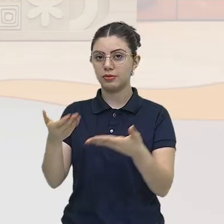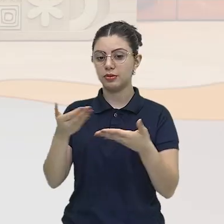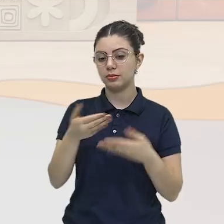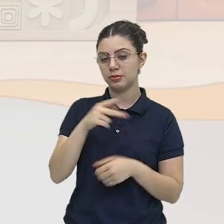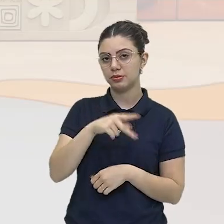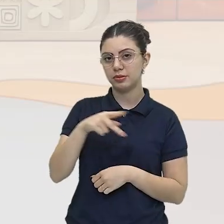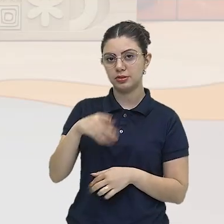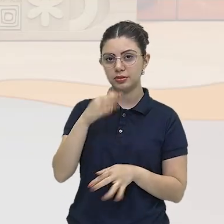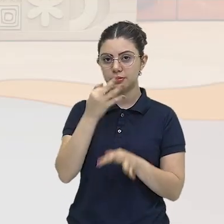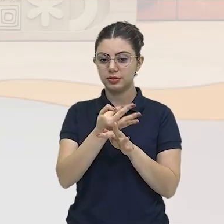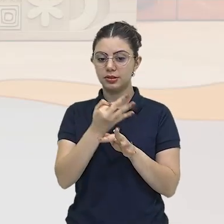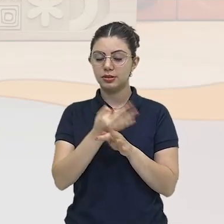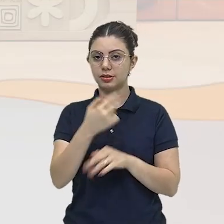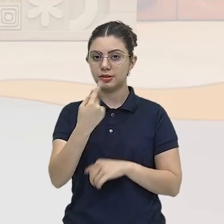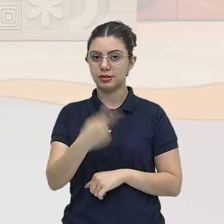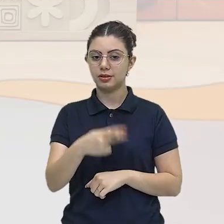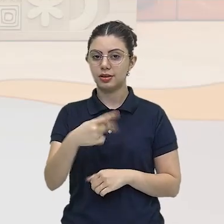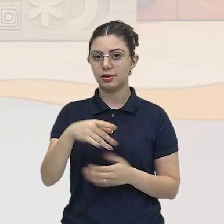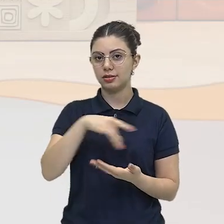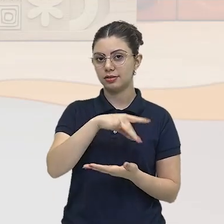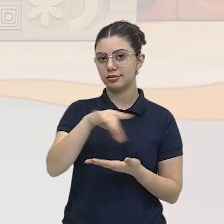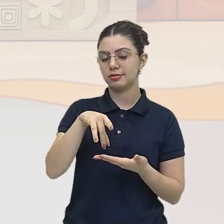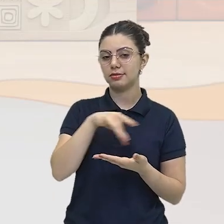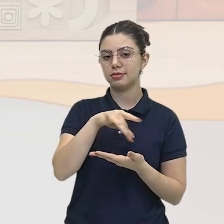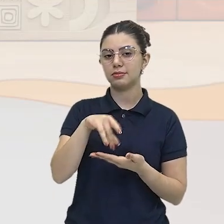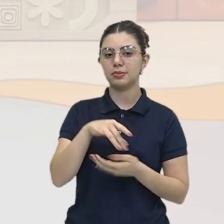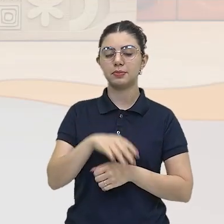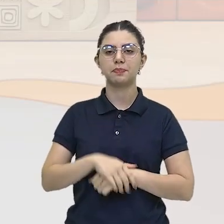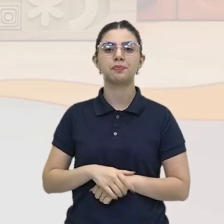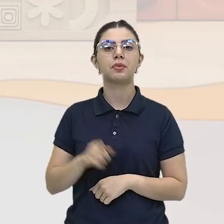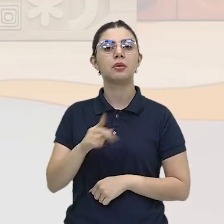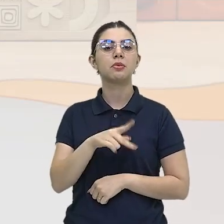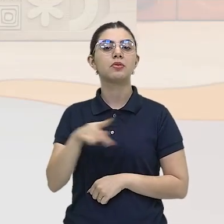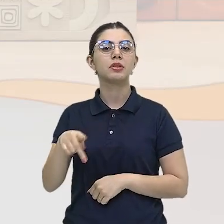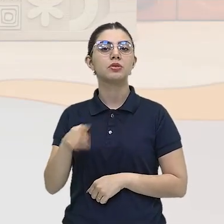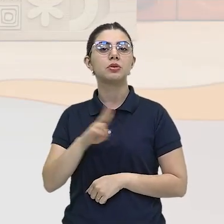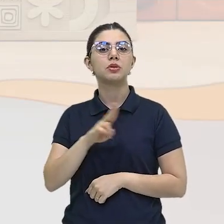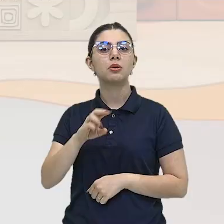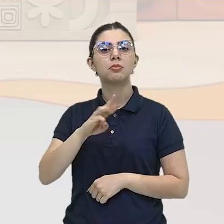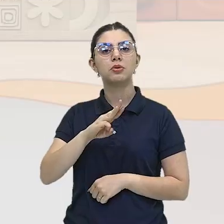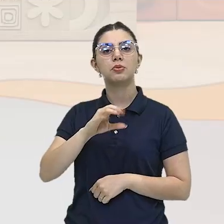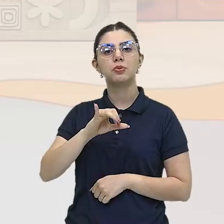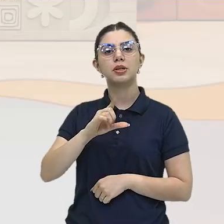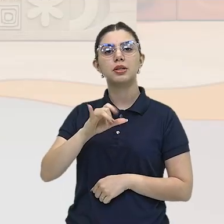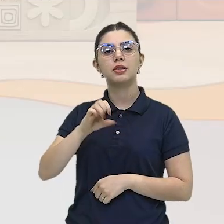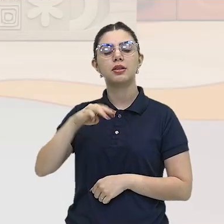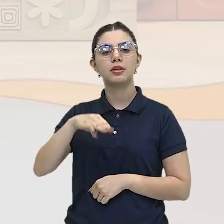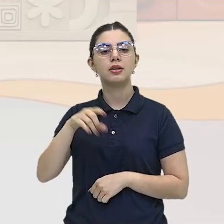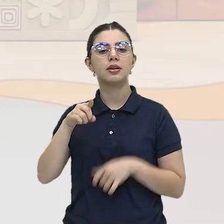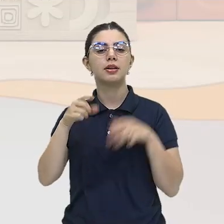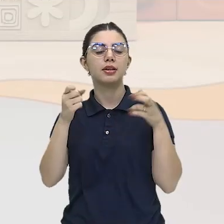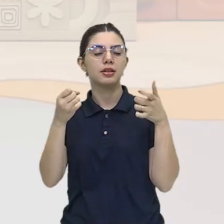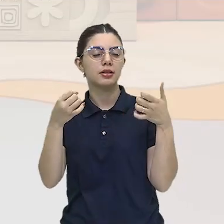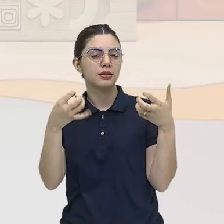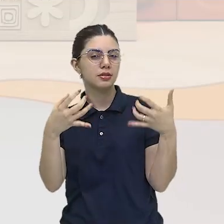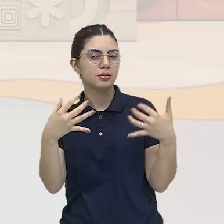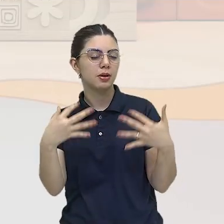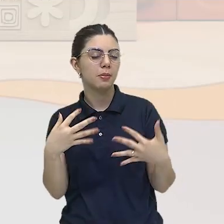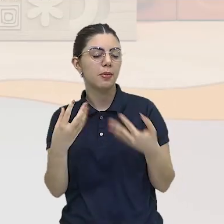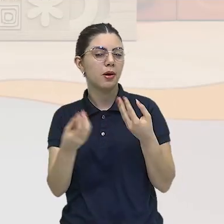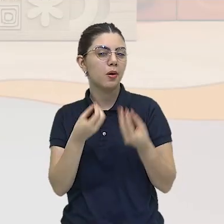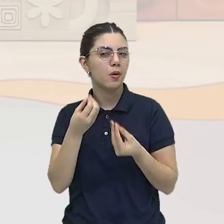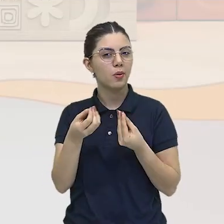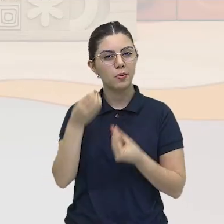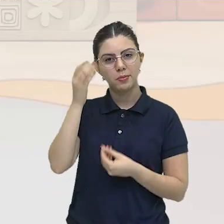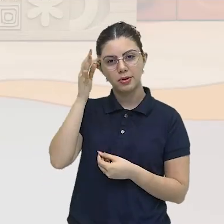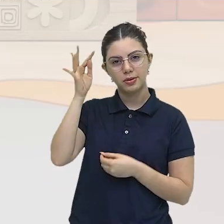Física aqui do Centro de Mídias de Educação do Amazonas, o professor William Costa, que traz toda essa explicação sobre